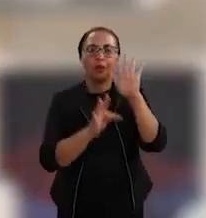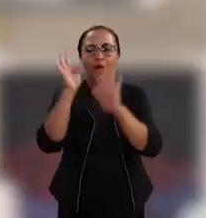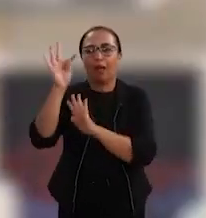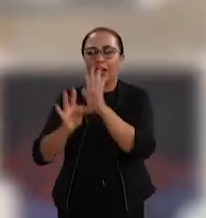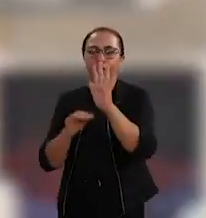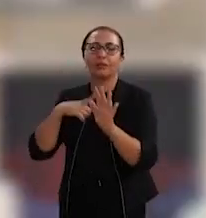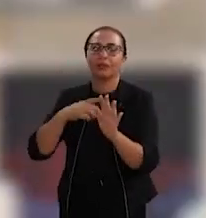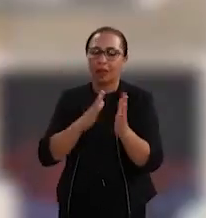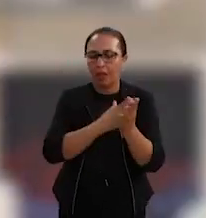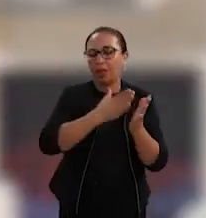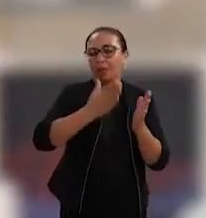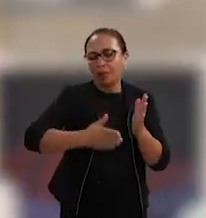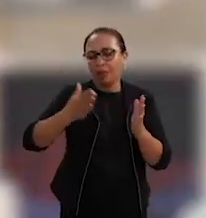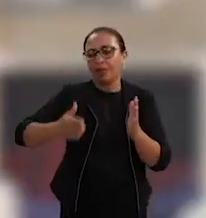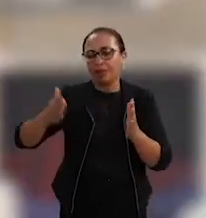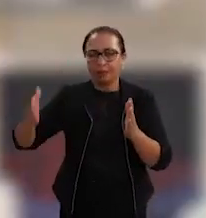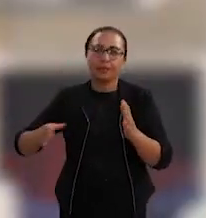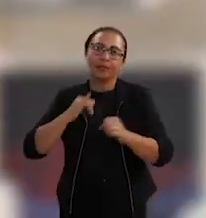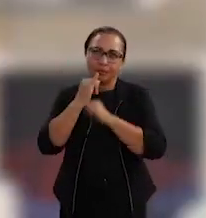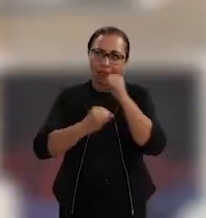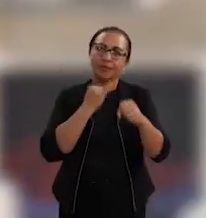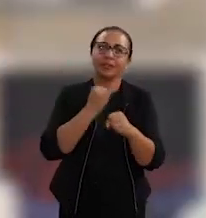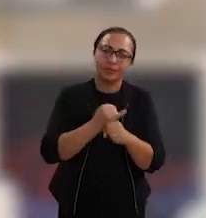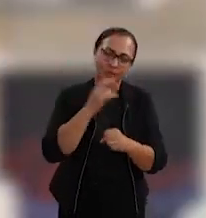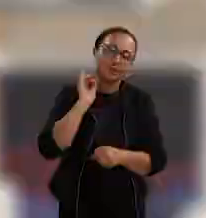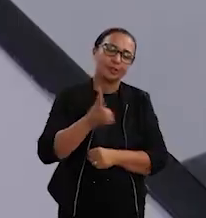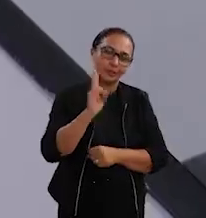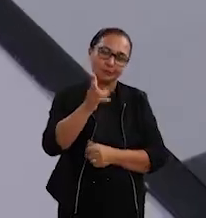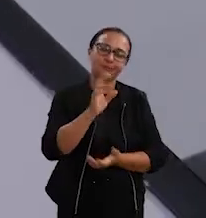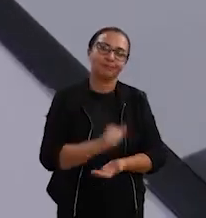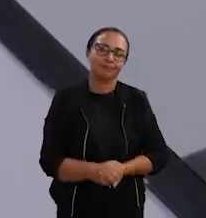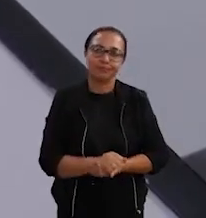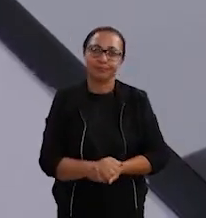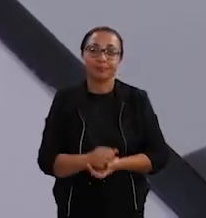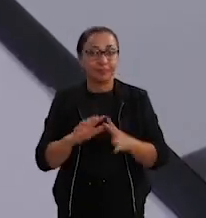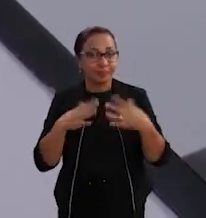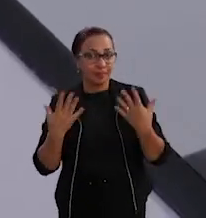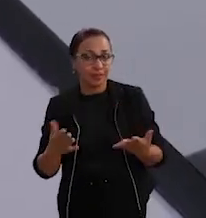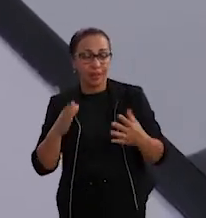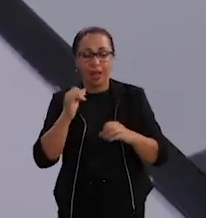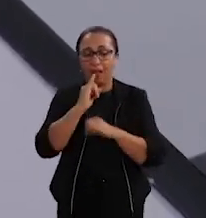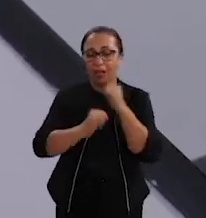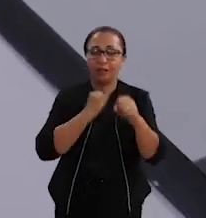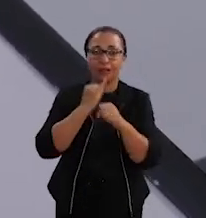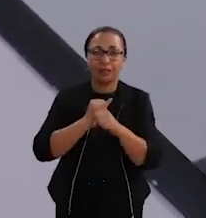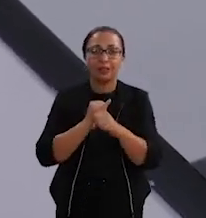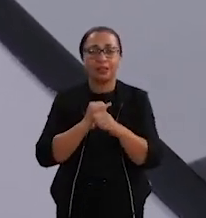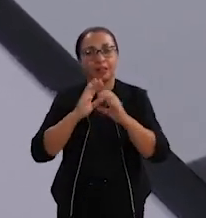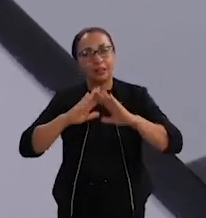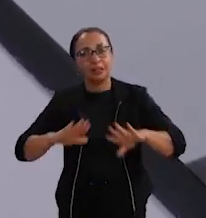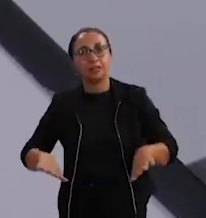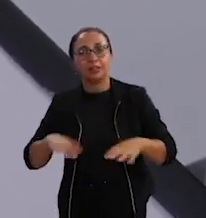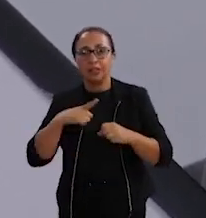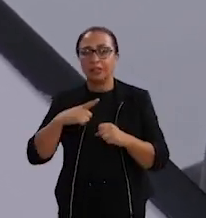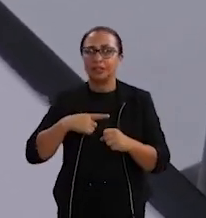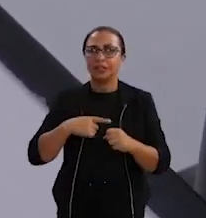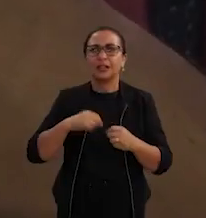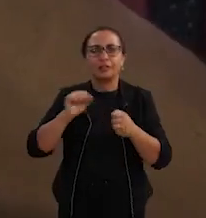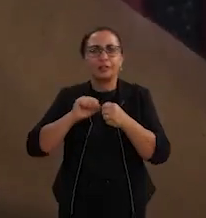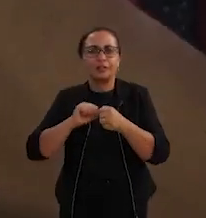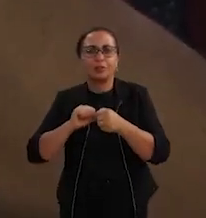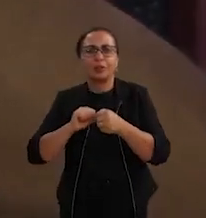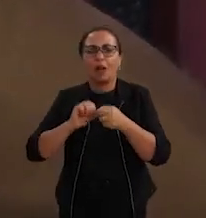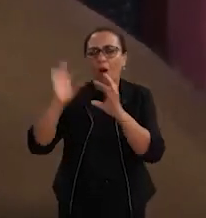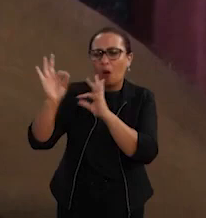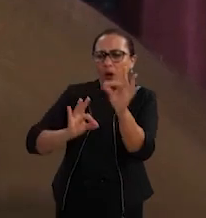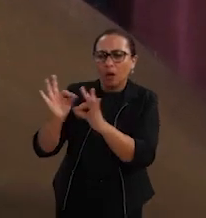texto ultimamente tem passado pelas vias da internet, ok? E aí, a internet, então, com isso,